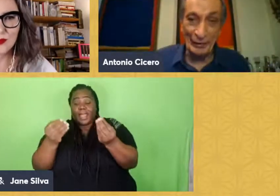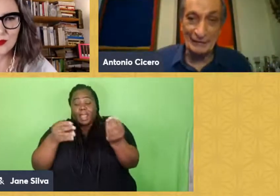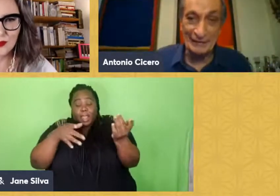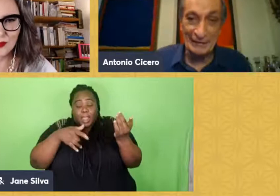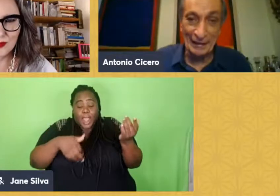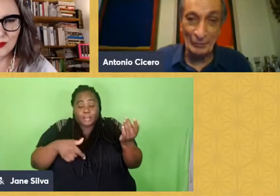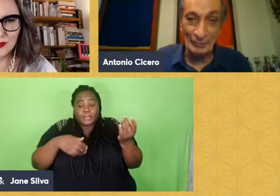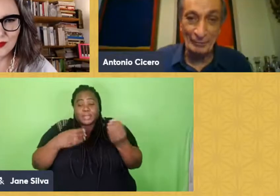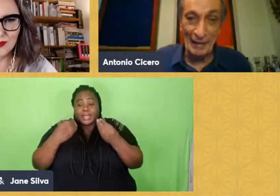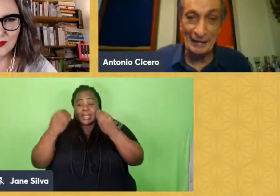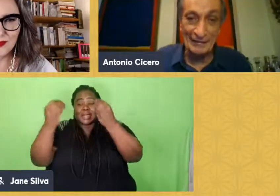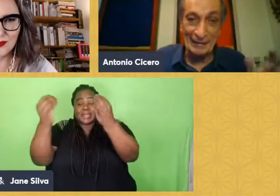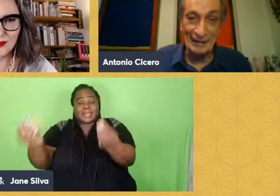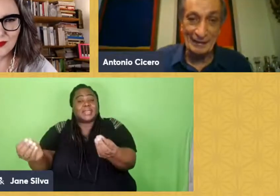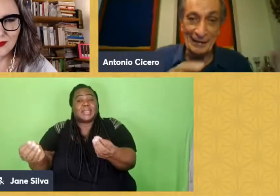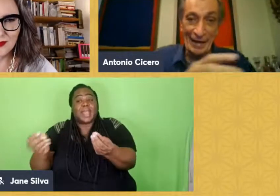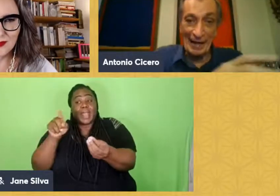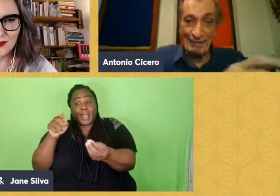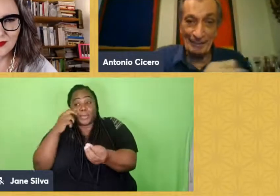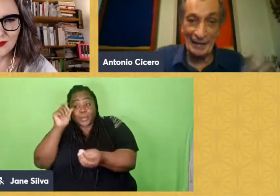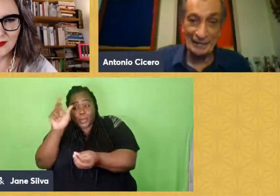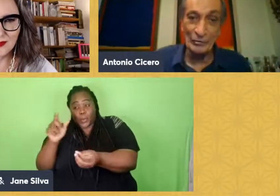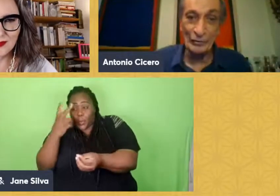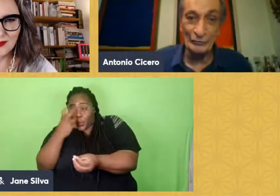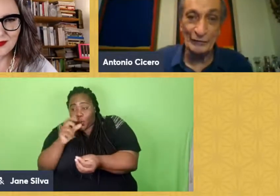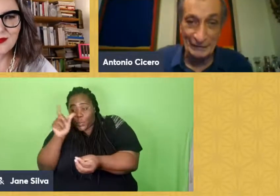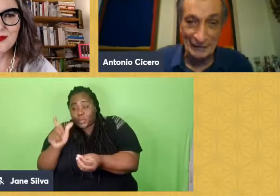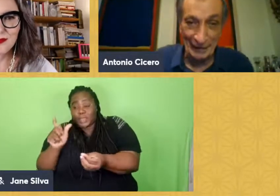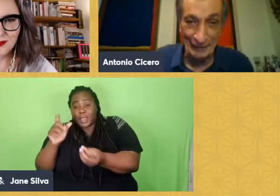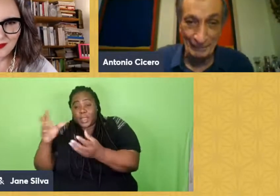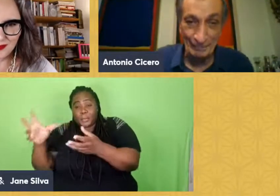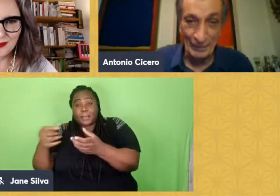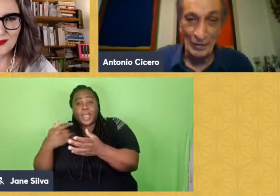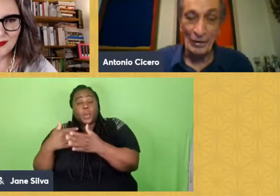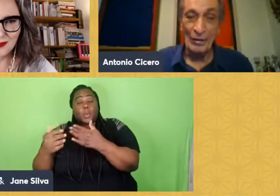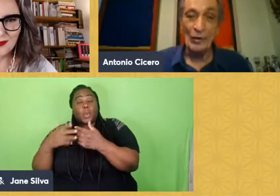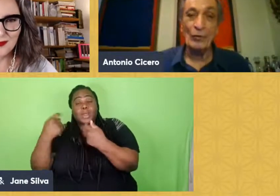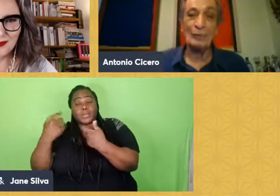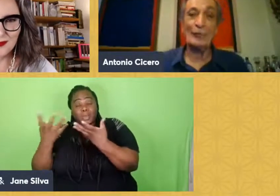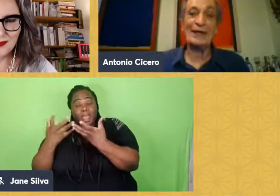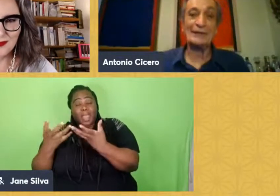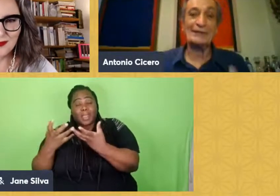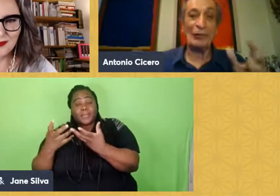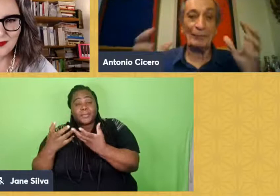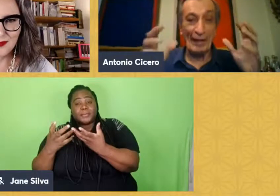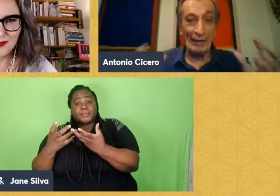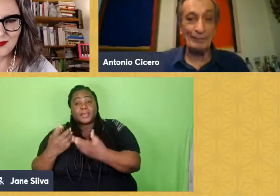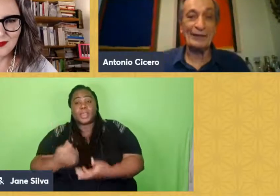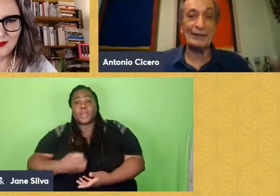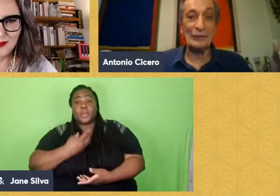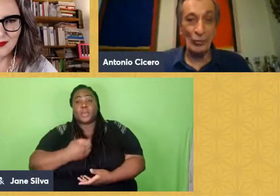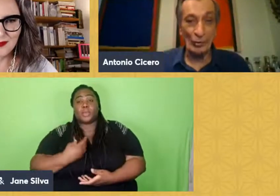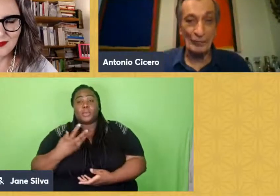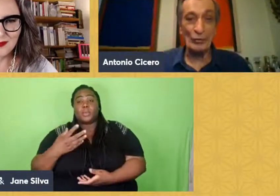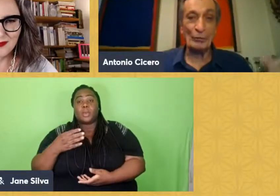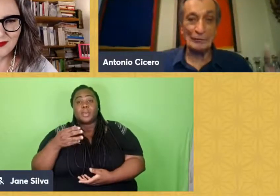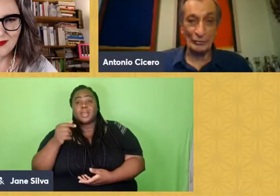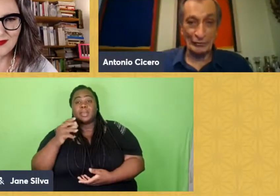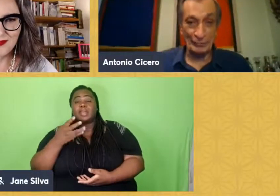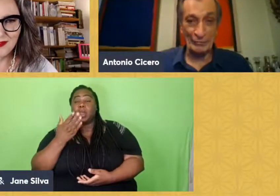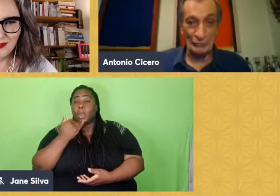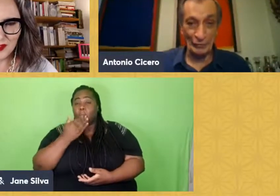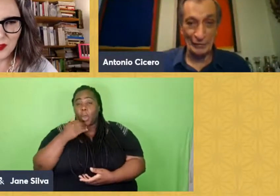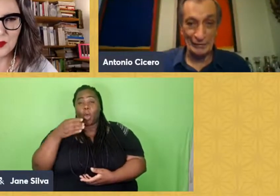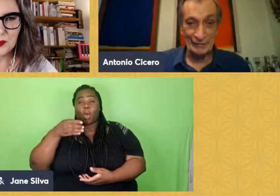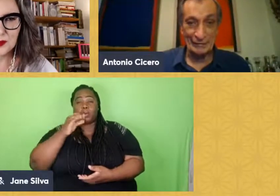desse poeta cego para que ele a pegue quando quiser. O poeta, então, bebe e come como as